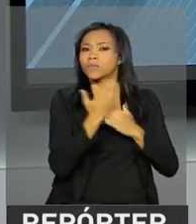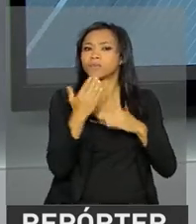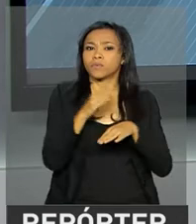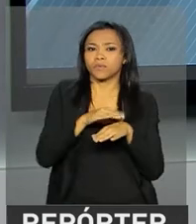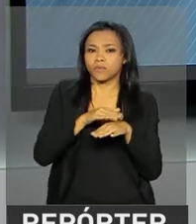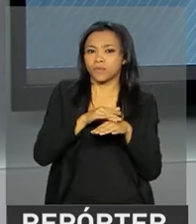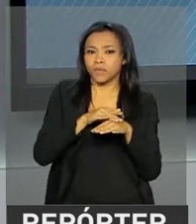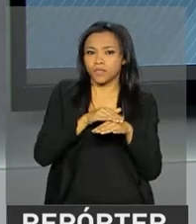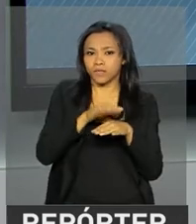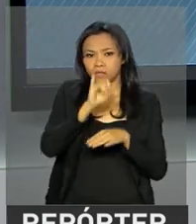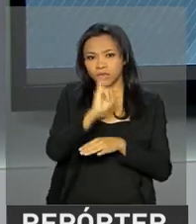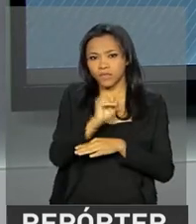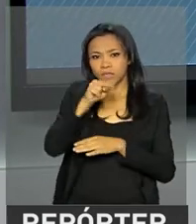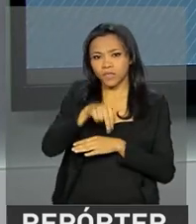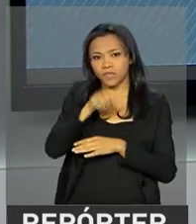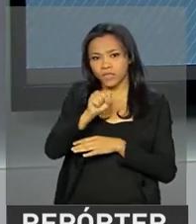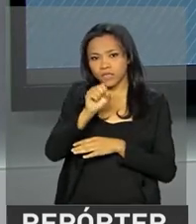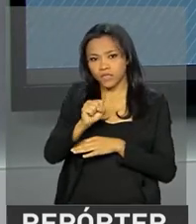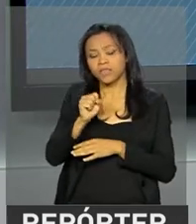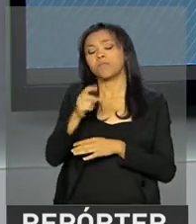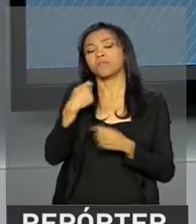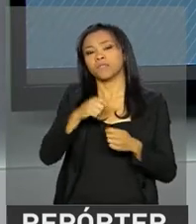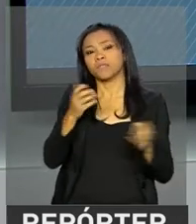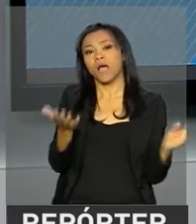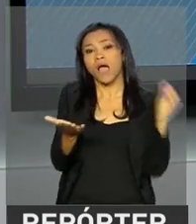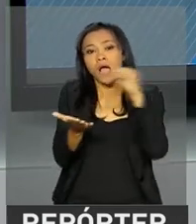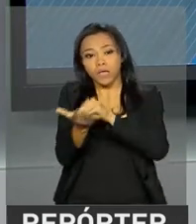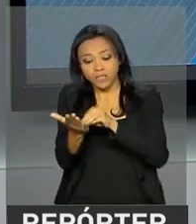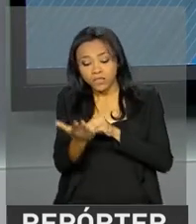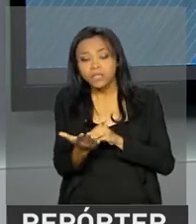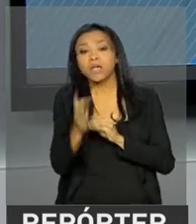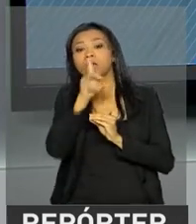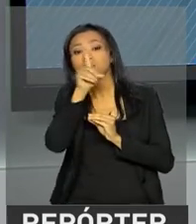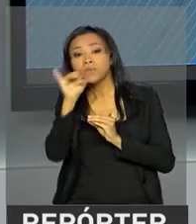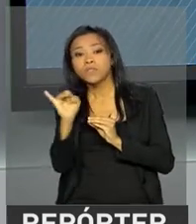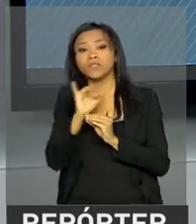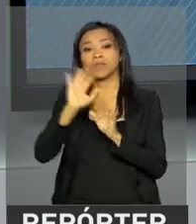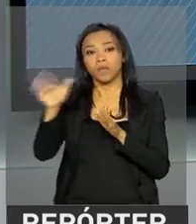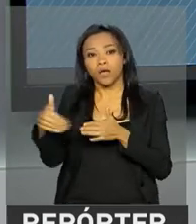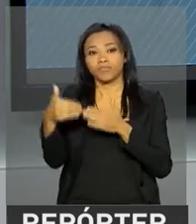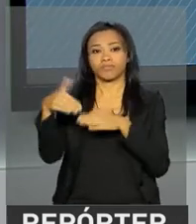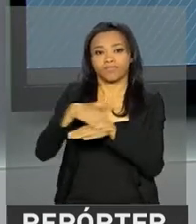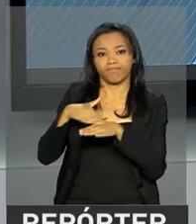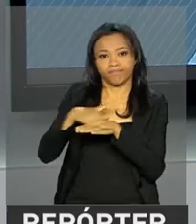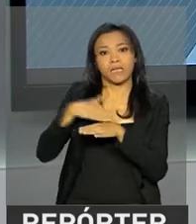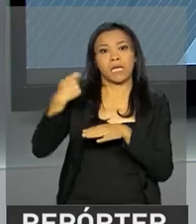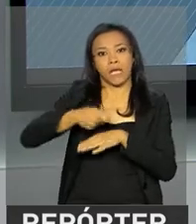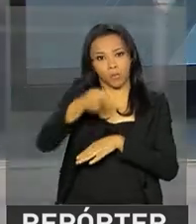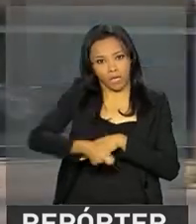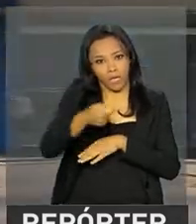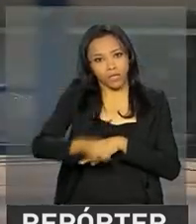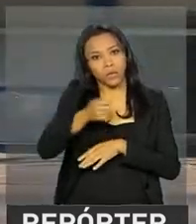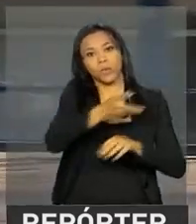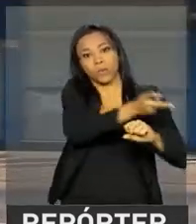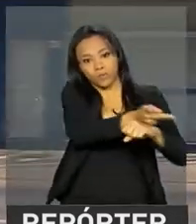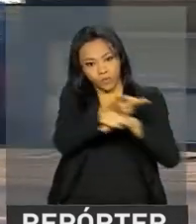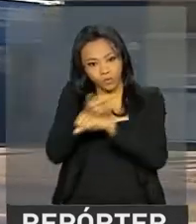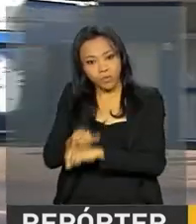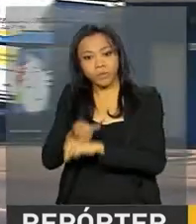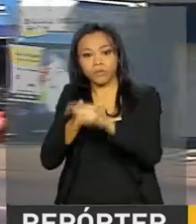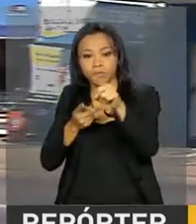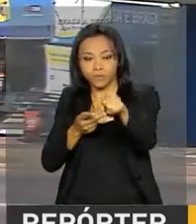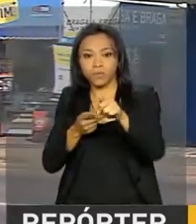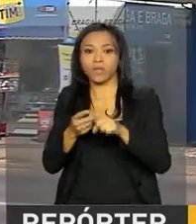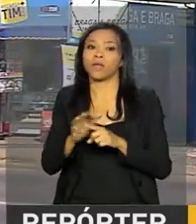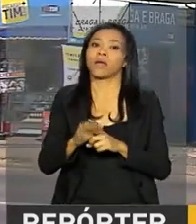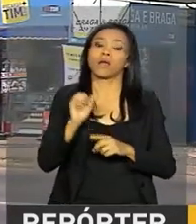INSS para agendar a perícia de revisão do benefício. O agendamento é obrigatório e deve ser feito pelo